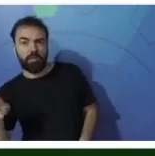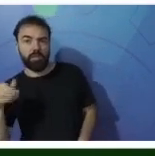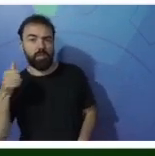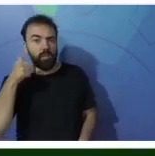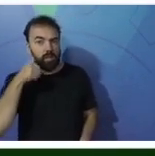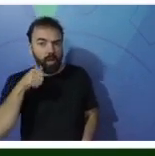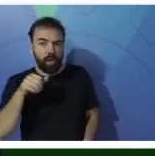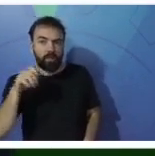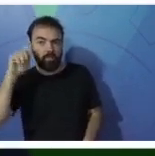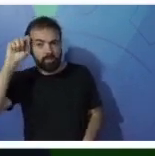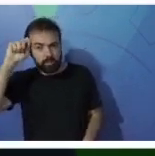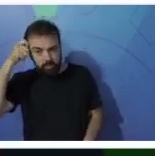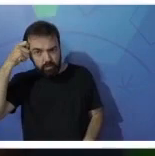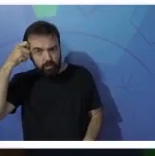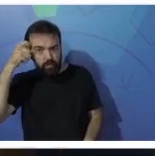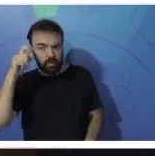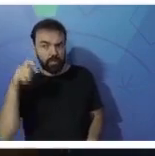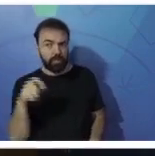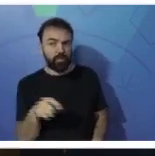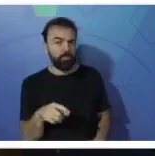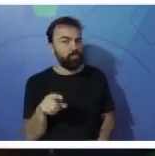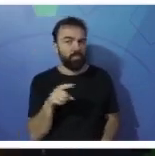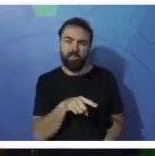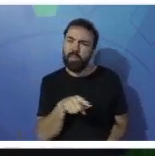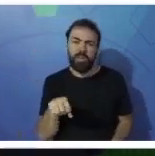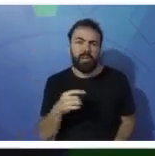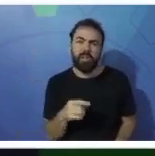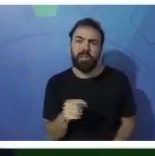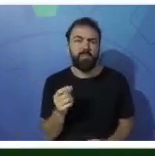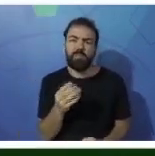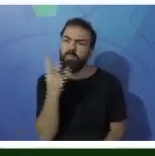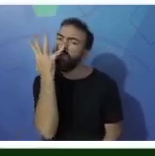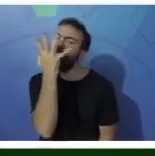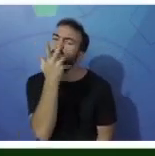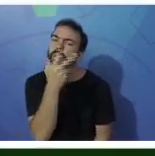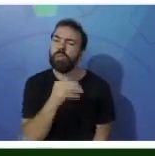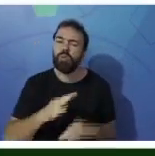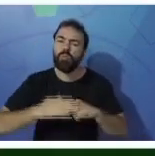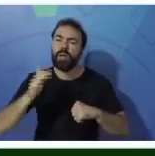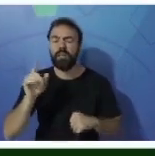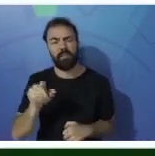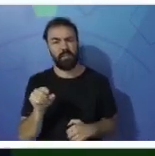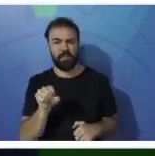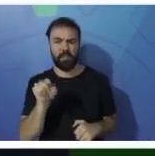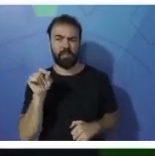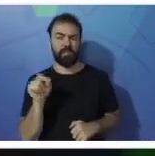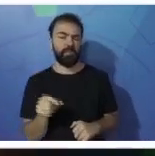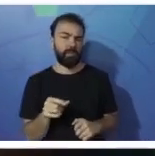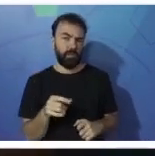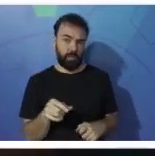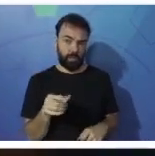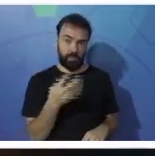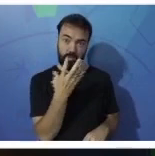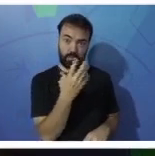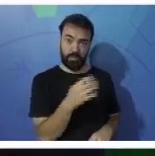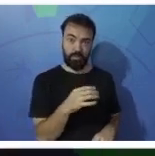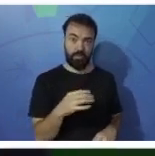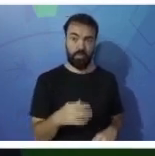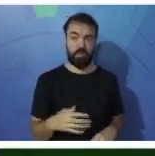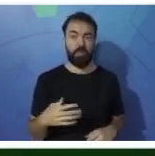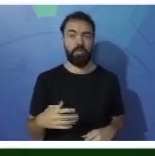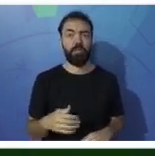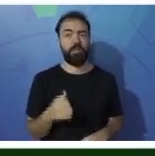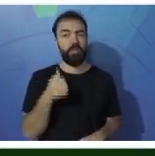pretas. Não sei dizer qual é mais bonito. A Beluca tem sido uma boa mãe. Ela